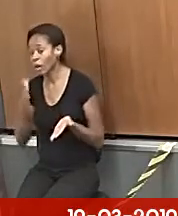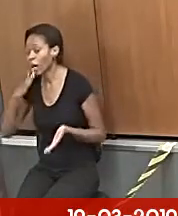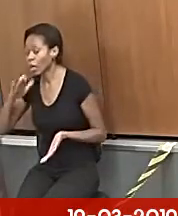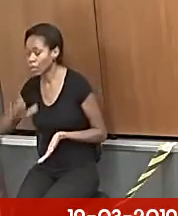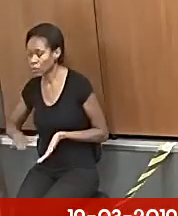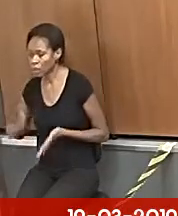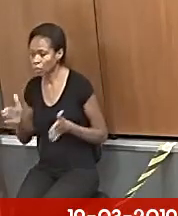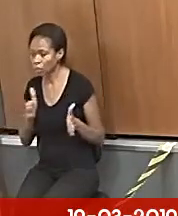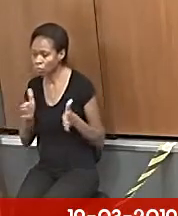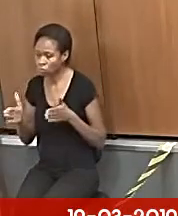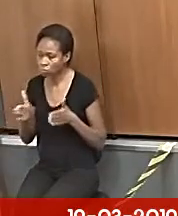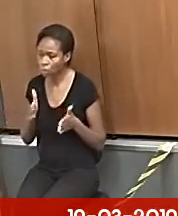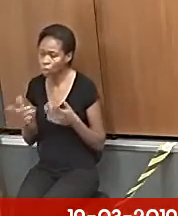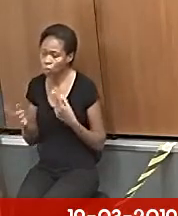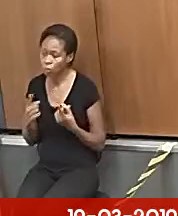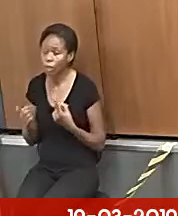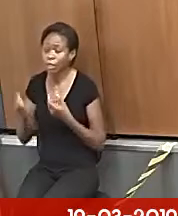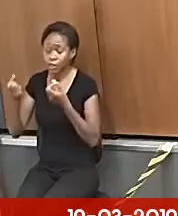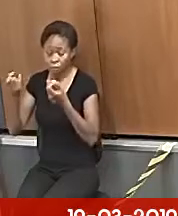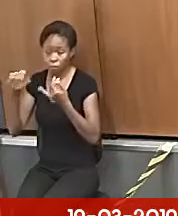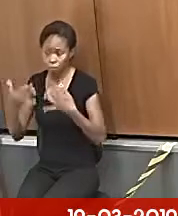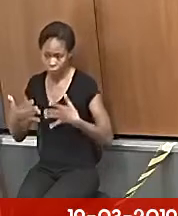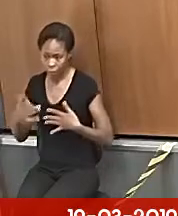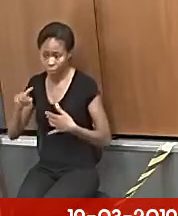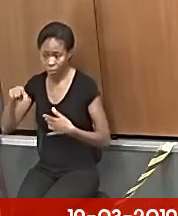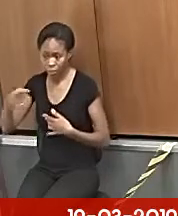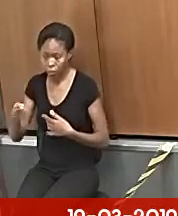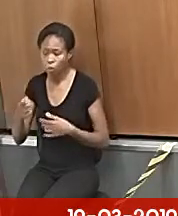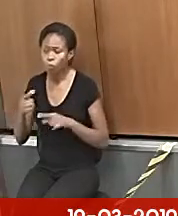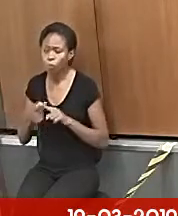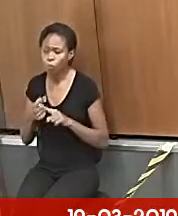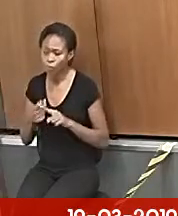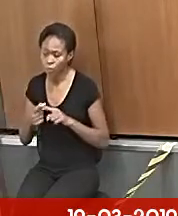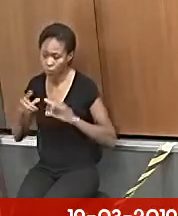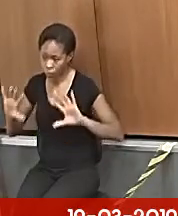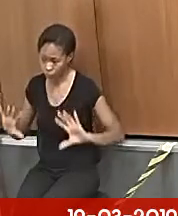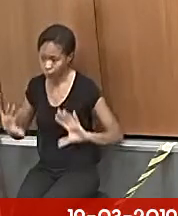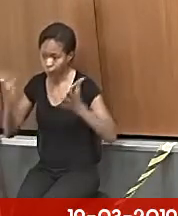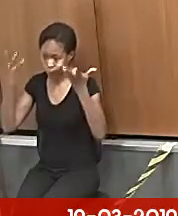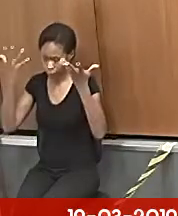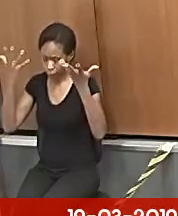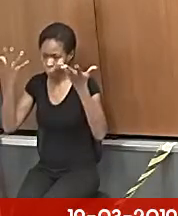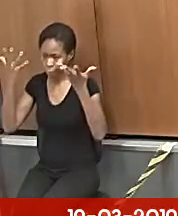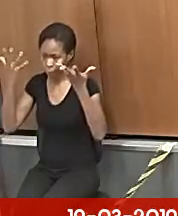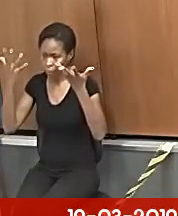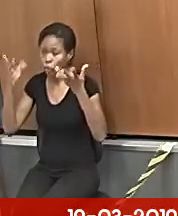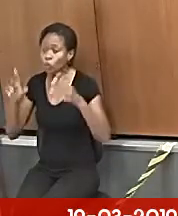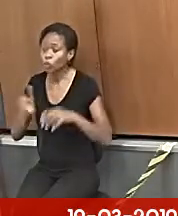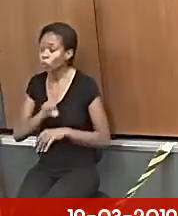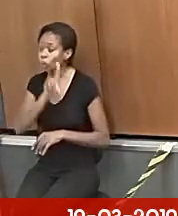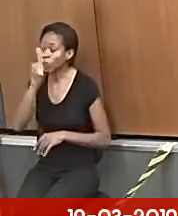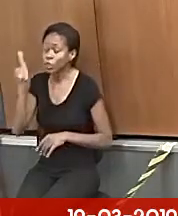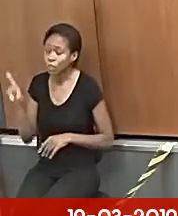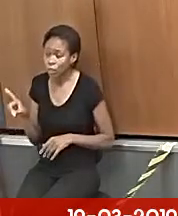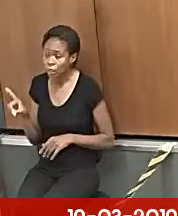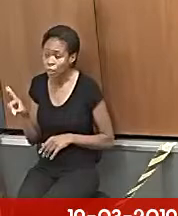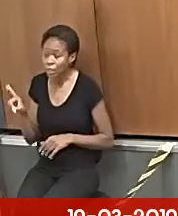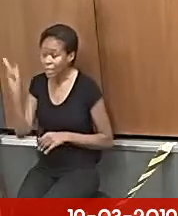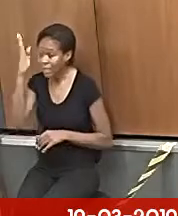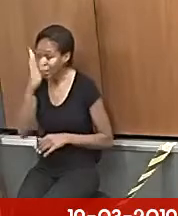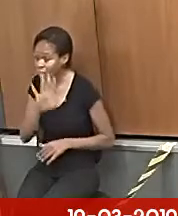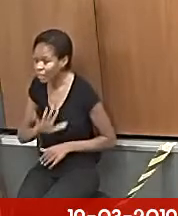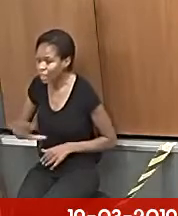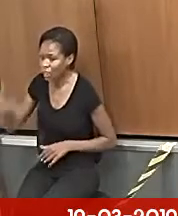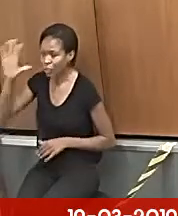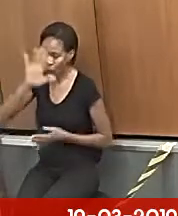só então fica de camisola que a comemoração em relação à ao dia nacional do braille será